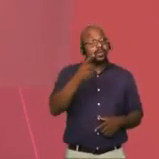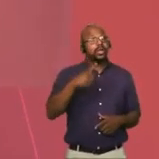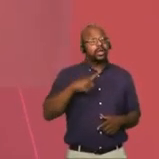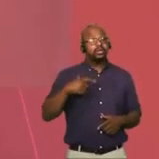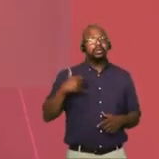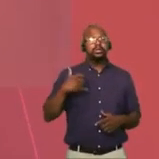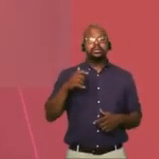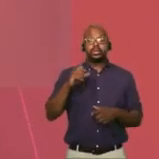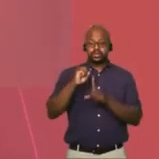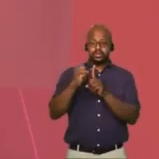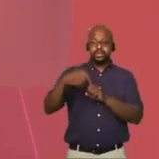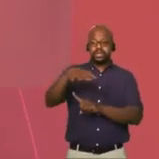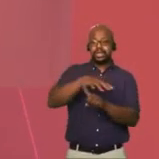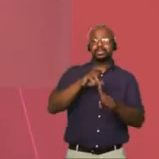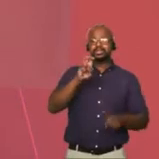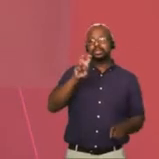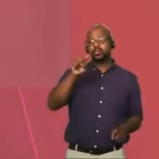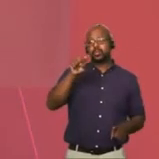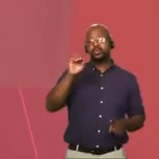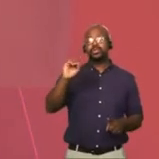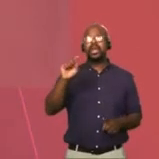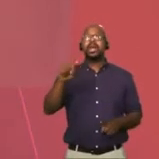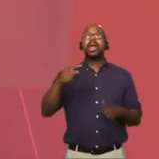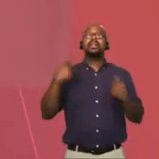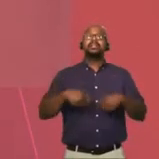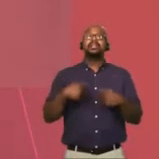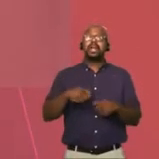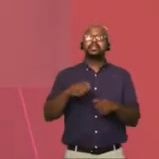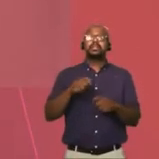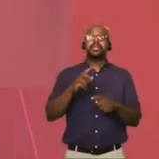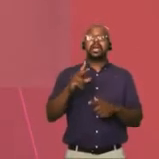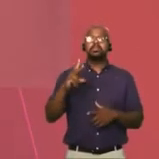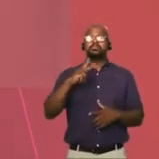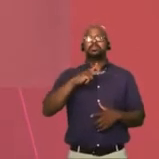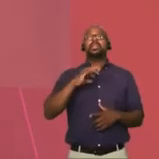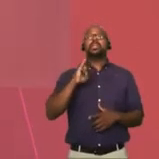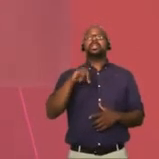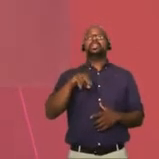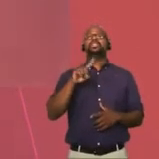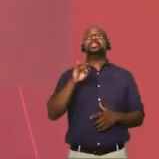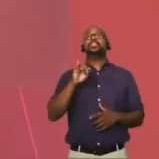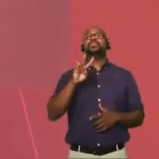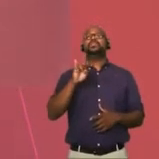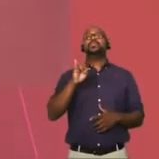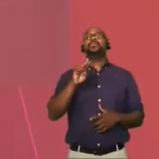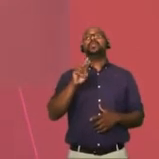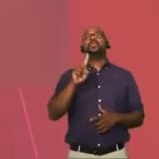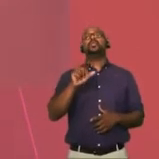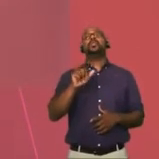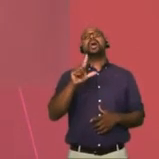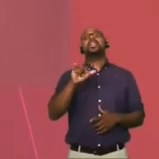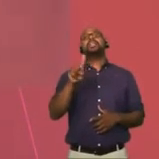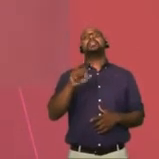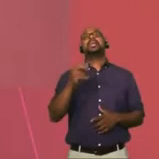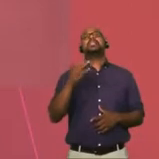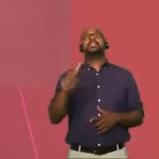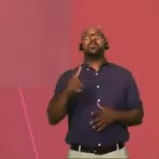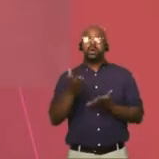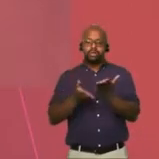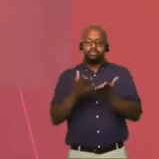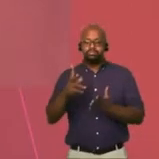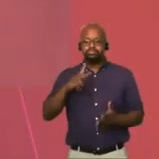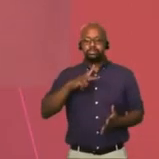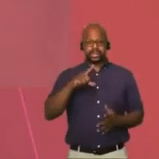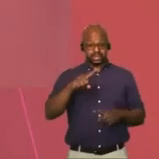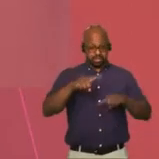falei com saudade de 5.0 é a necessidade da individualização do atendimento a necessidades individuais isso em